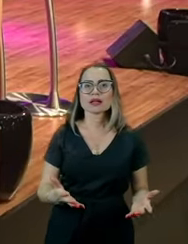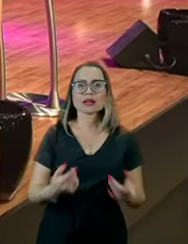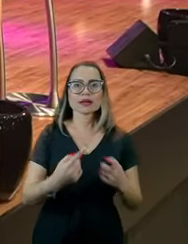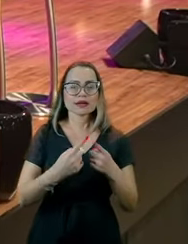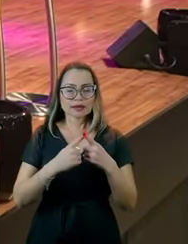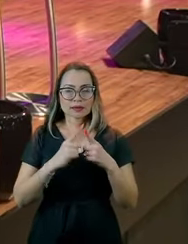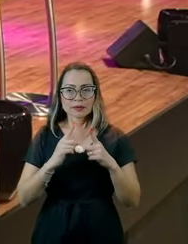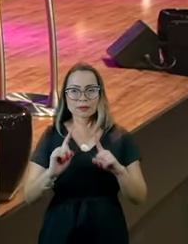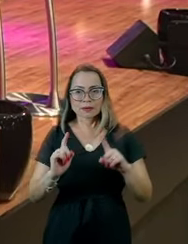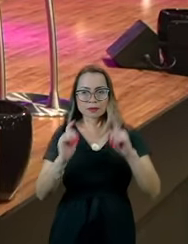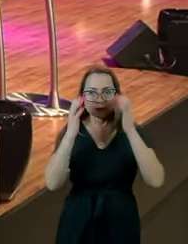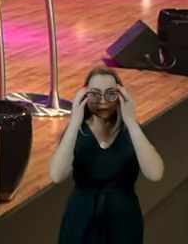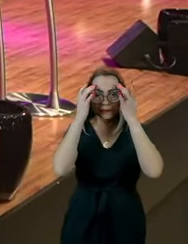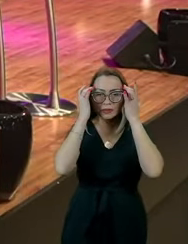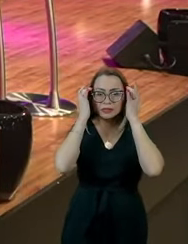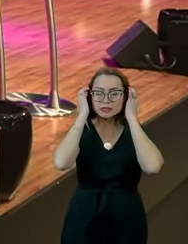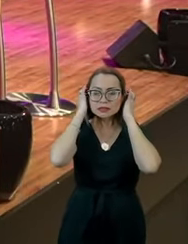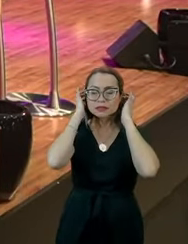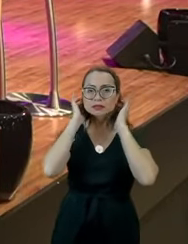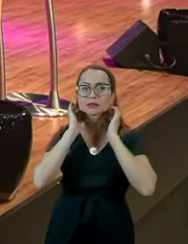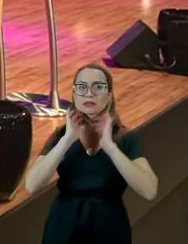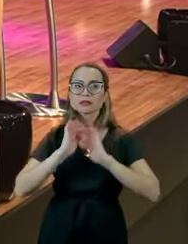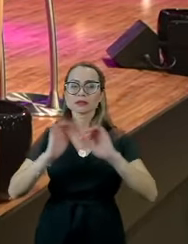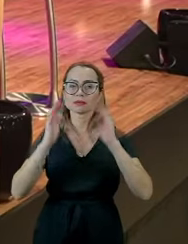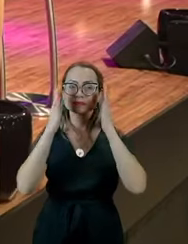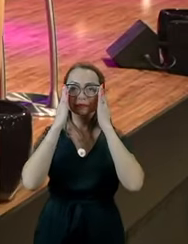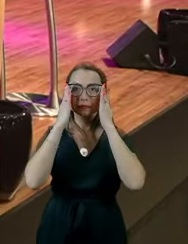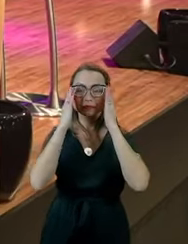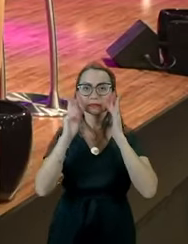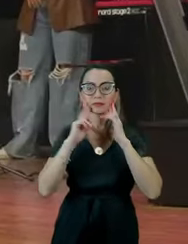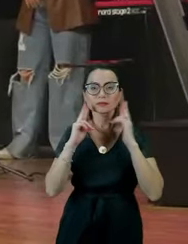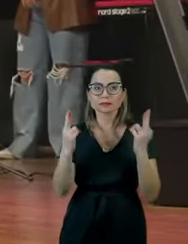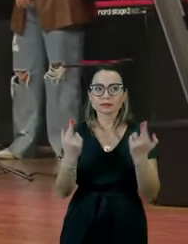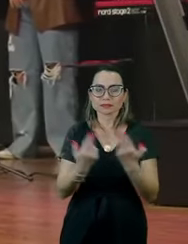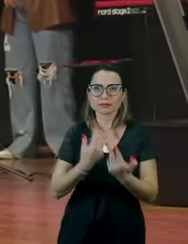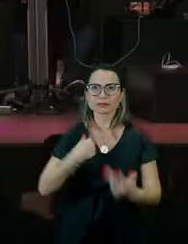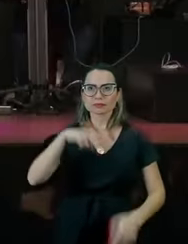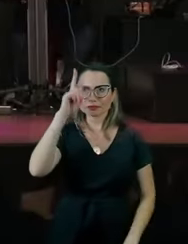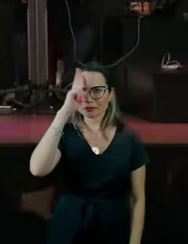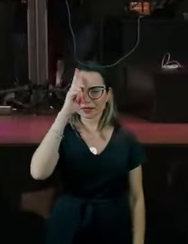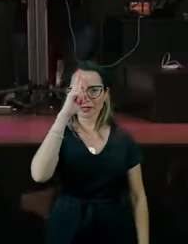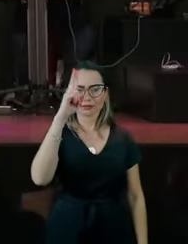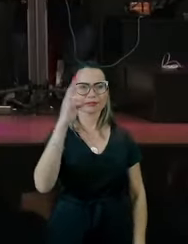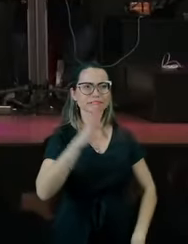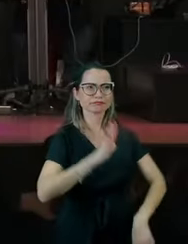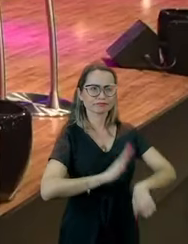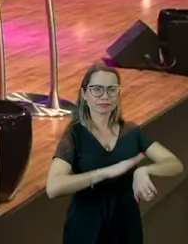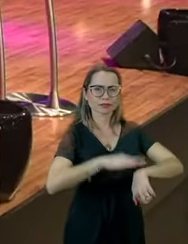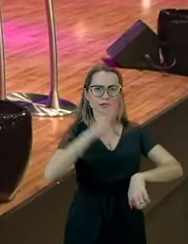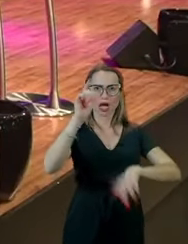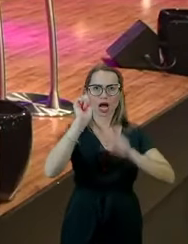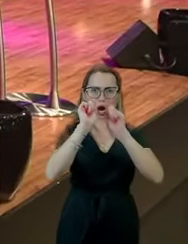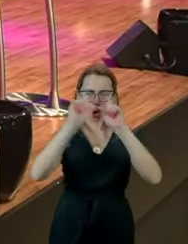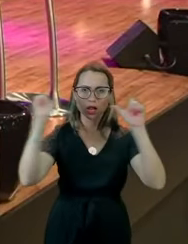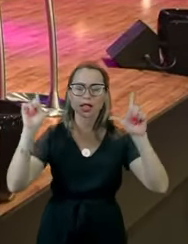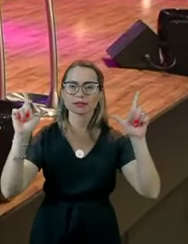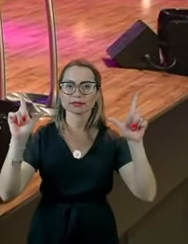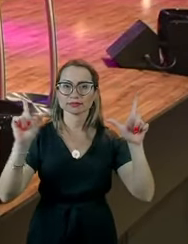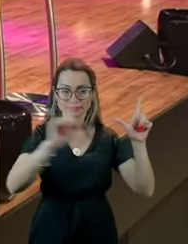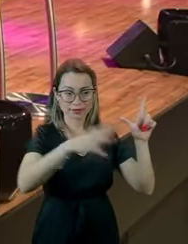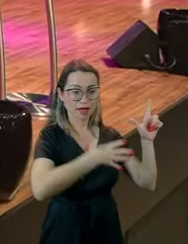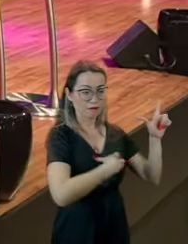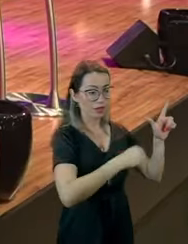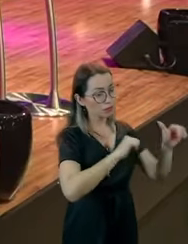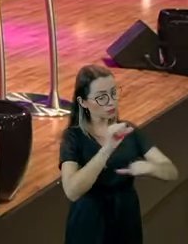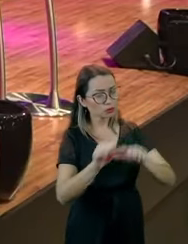coisas. Mas nessa reunião específica, eu lembro de tempos em tempos que Deus me acordava de madrugada e dizia: filha, mudou.